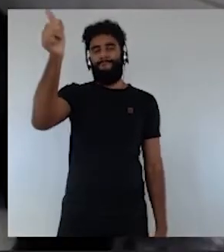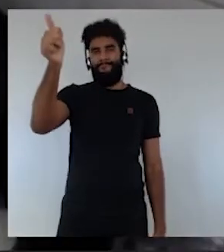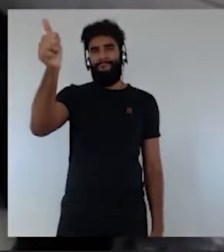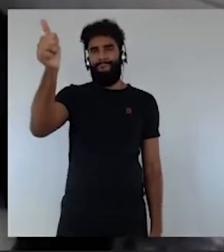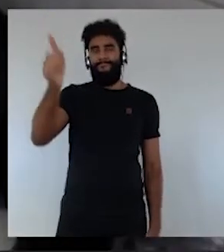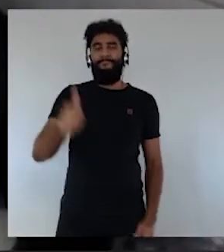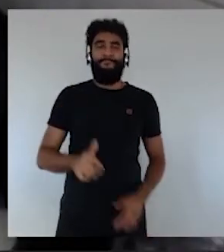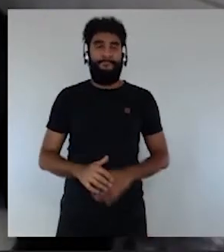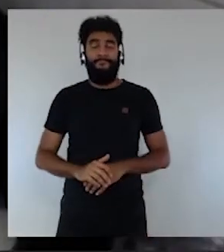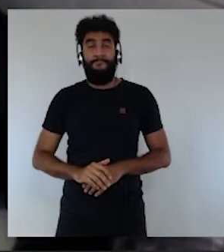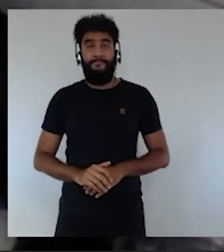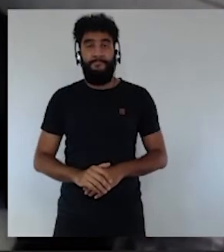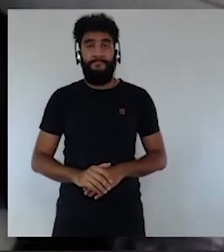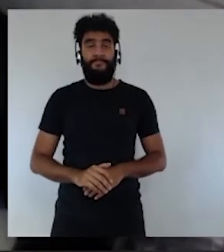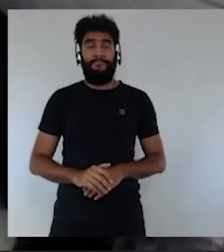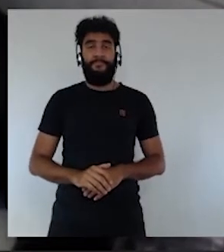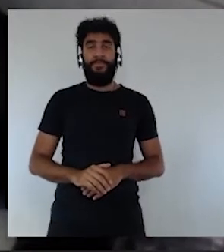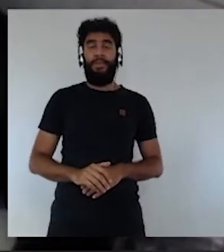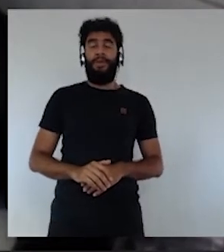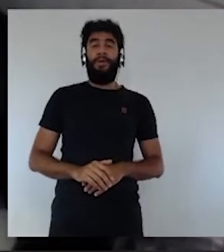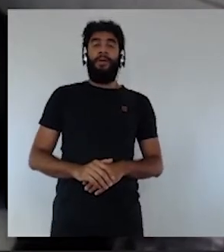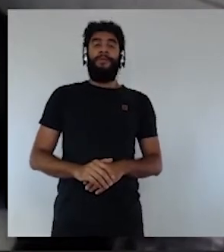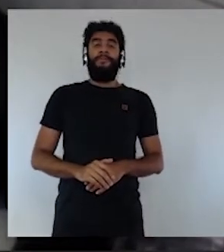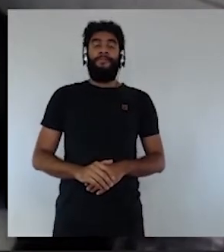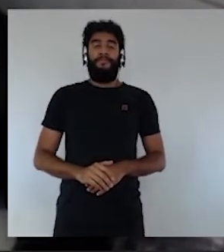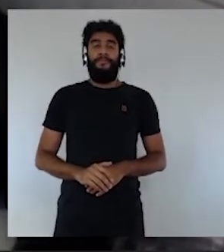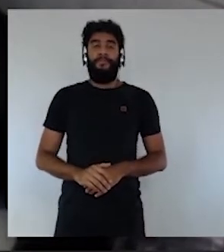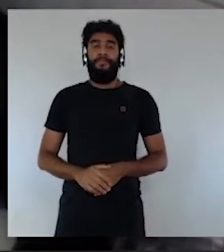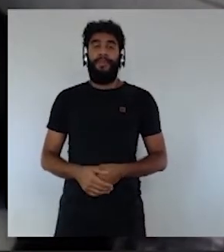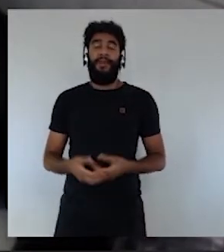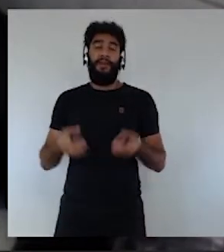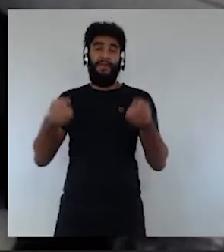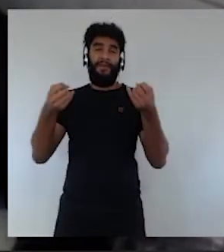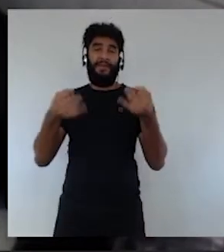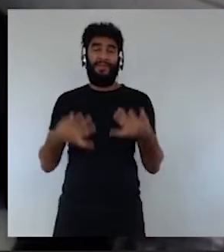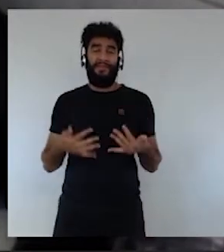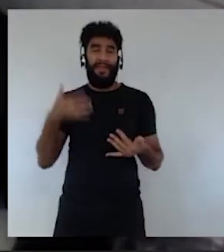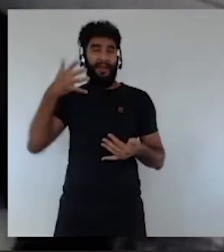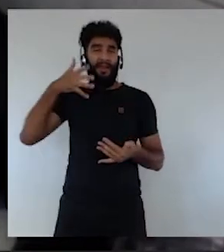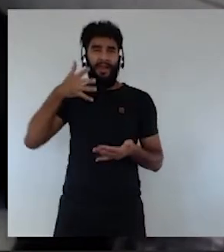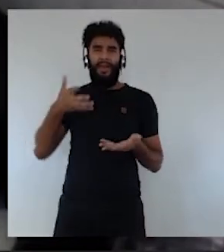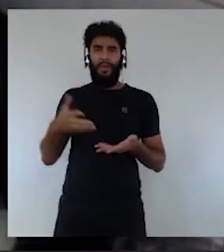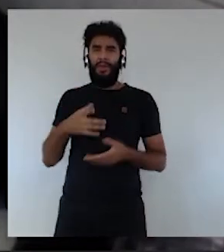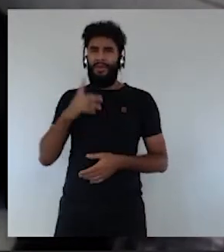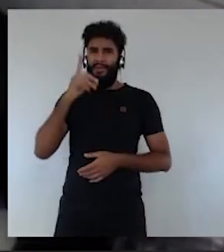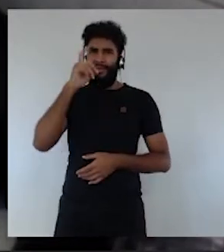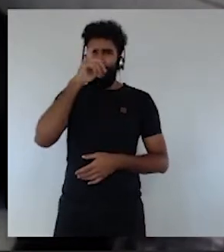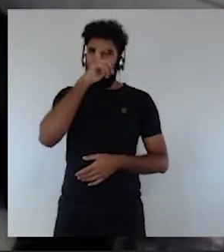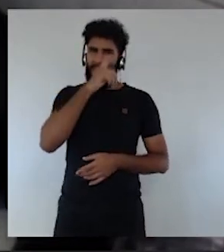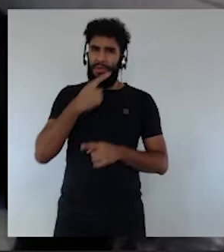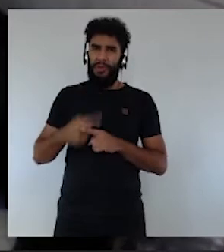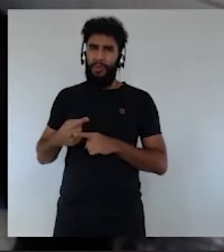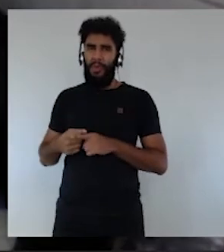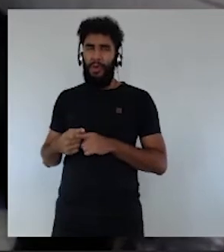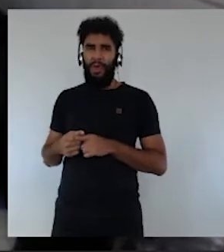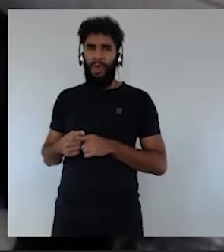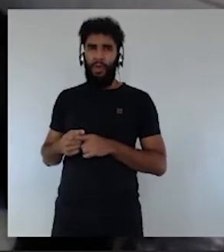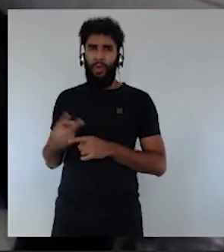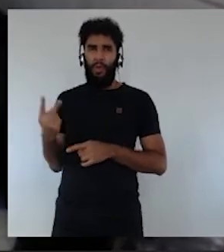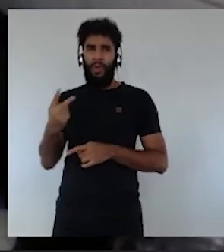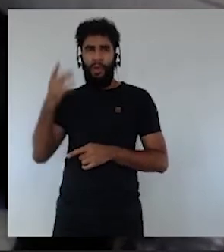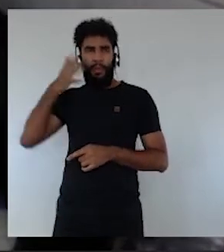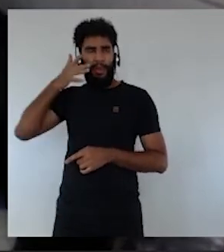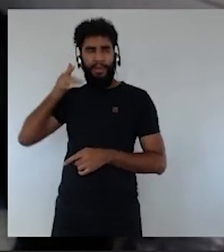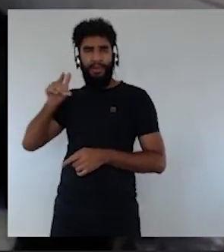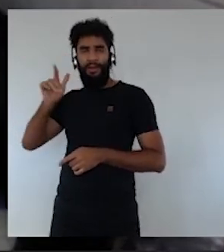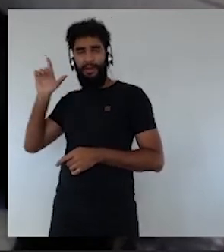entramos. A minha fala aqui ela se torna um pouco mais dificultada após o Dr. Joaquim Muniz e o Dr. Daniel Nogueira,